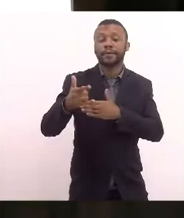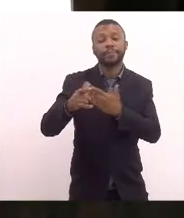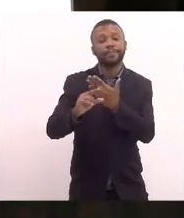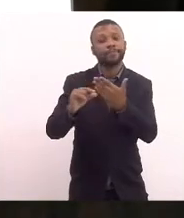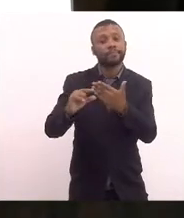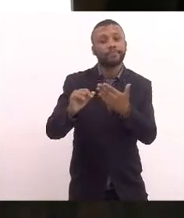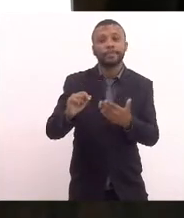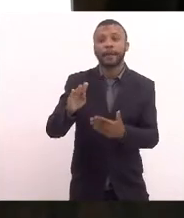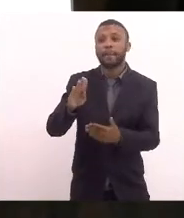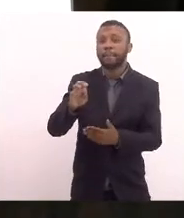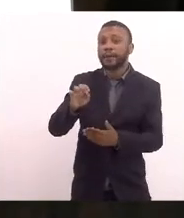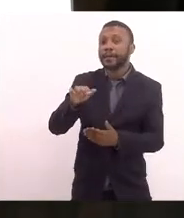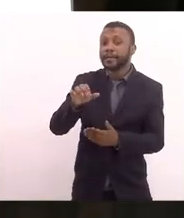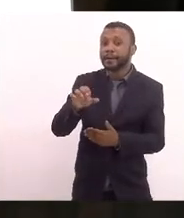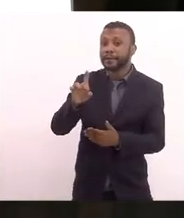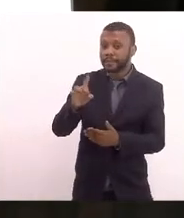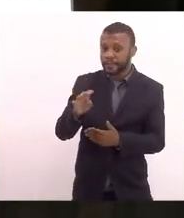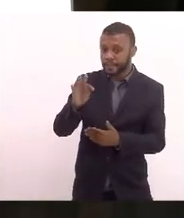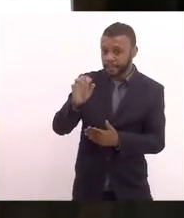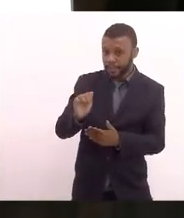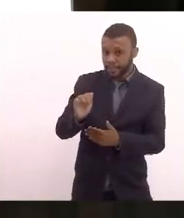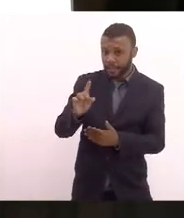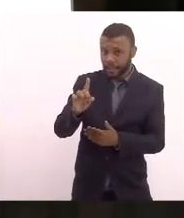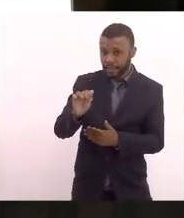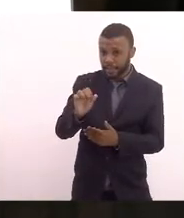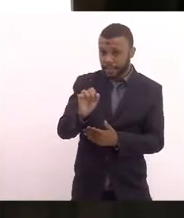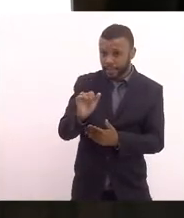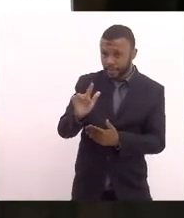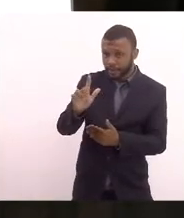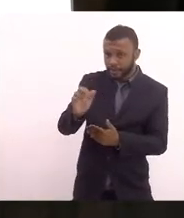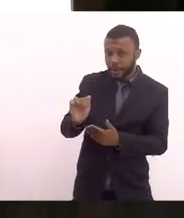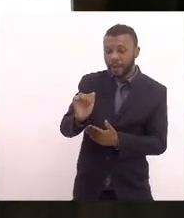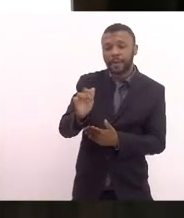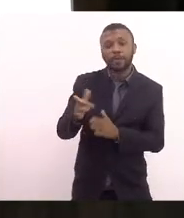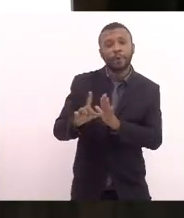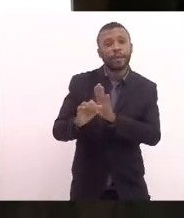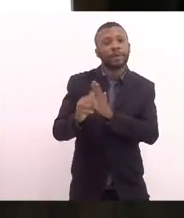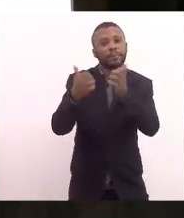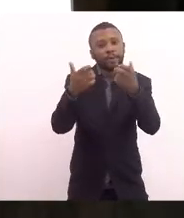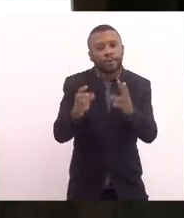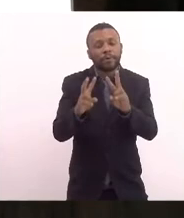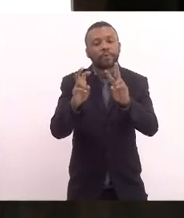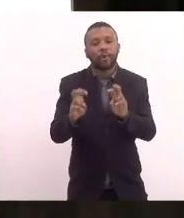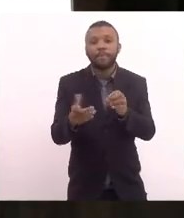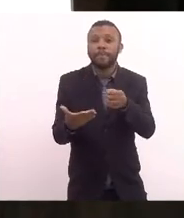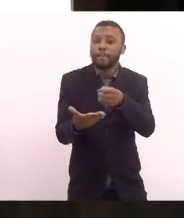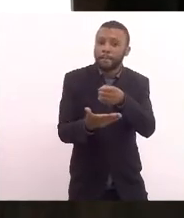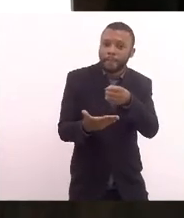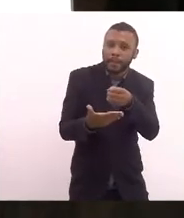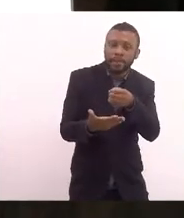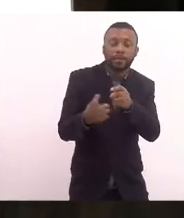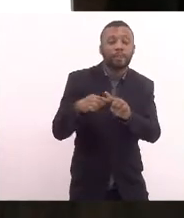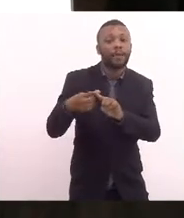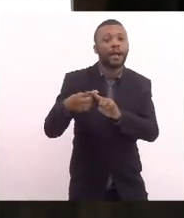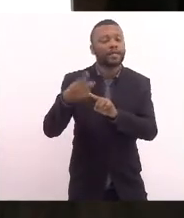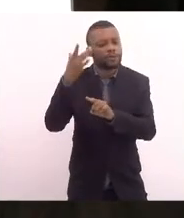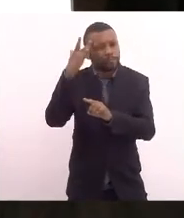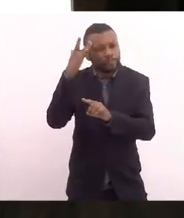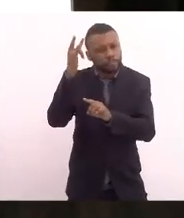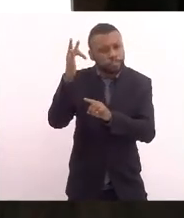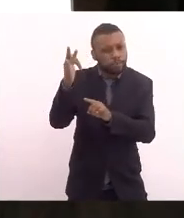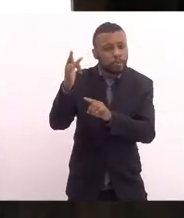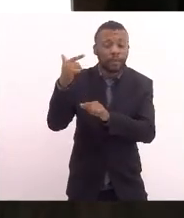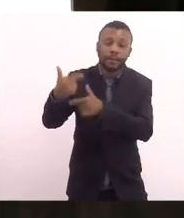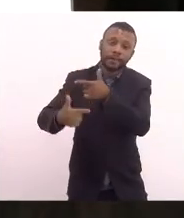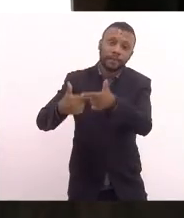Benedita da Silva, que era uma lei que falava em piso e jornada de trabalho, mas ela falava da